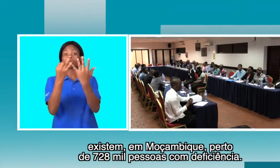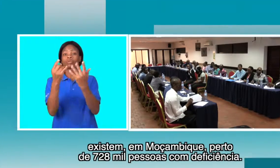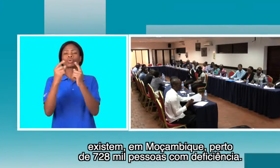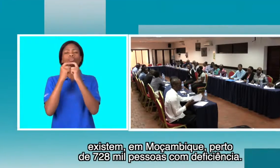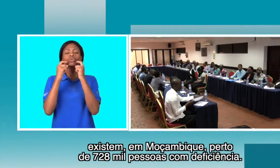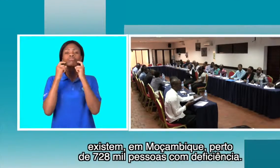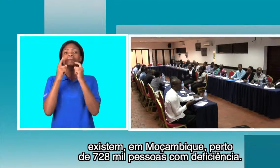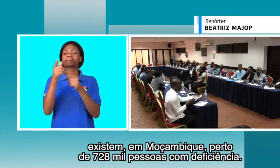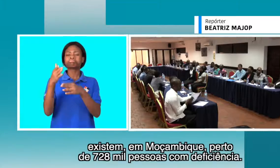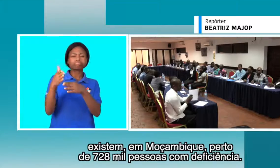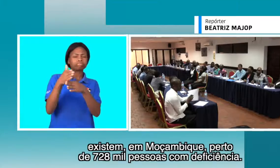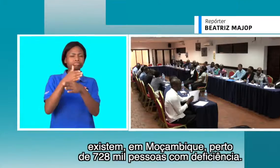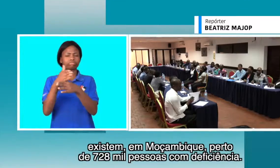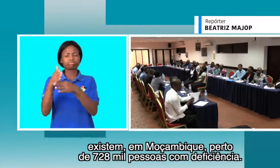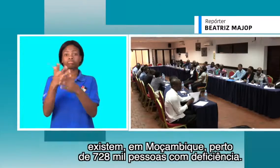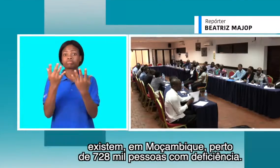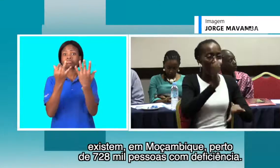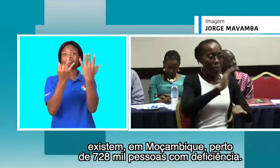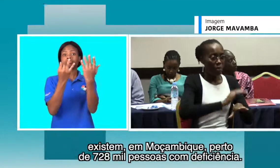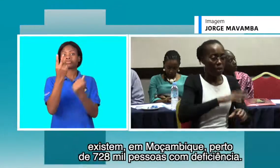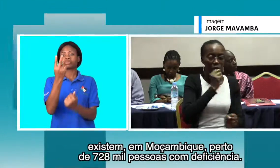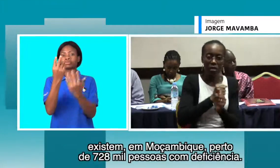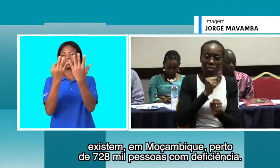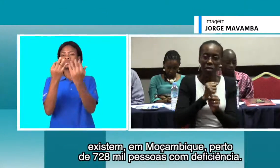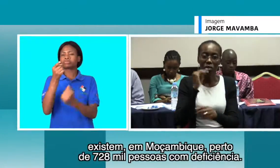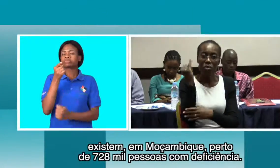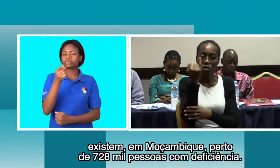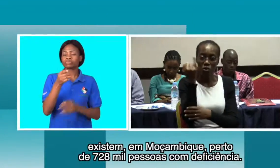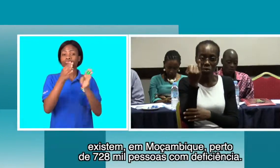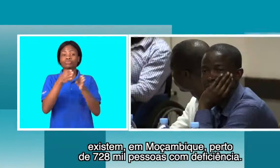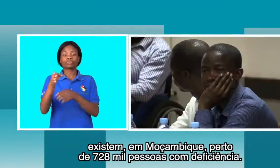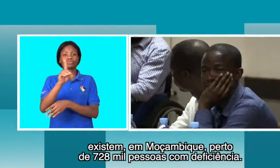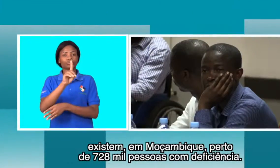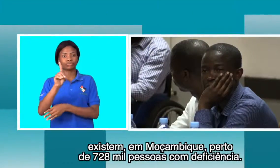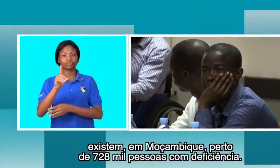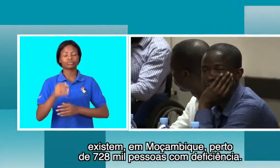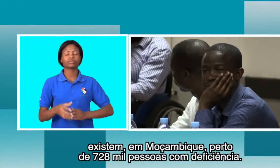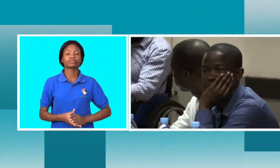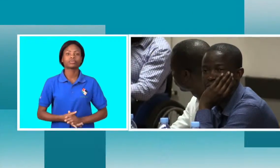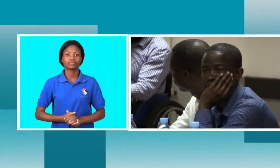Moçambique perto de 728 mil pessoas com deficiência. o Moçambique perto de mil